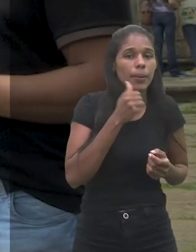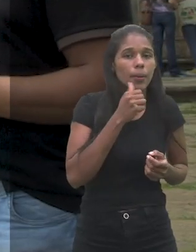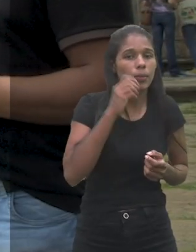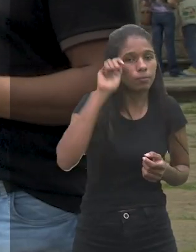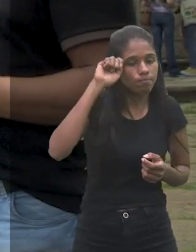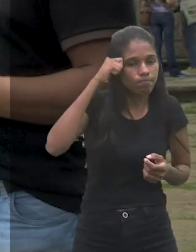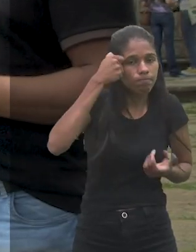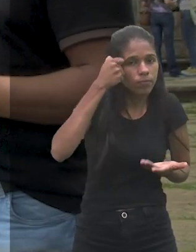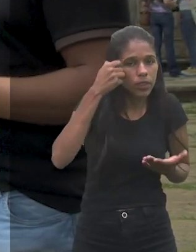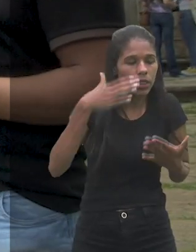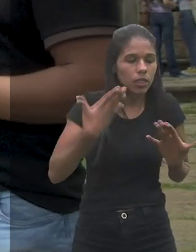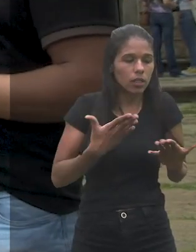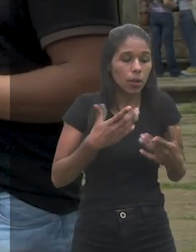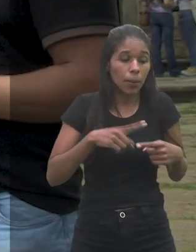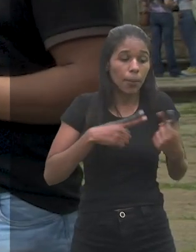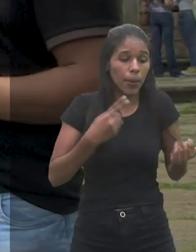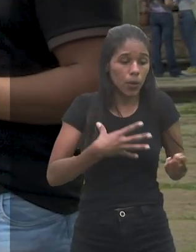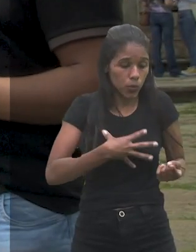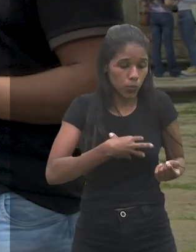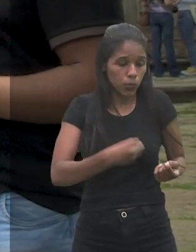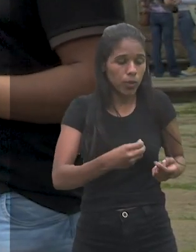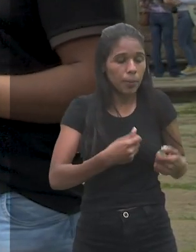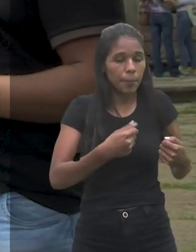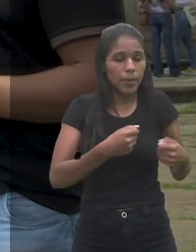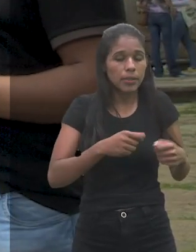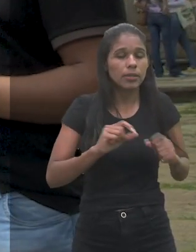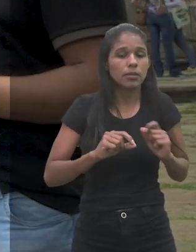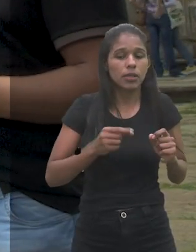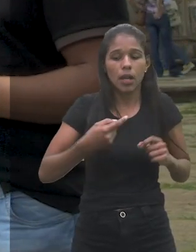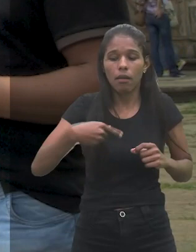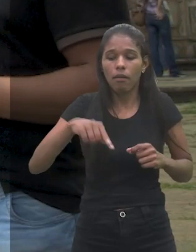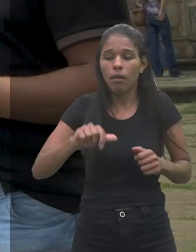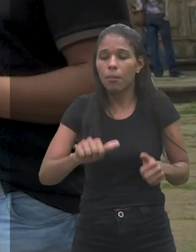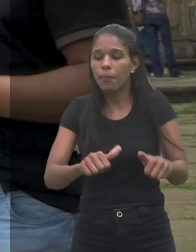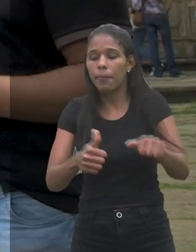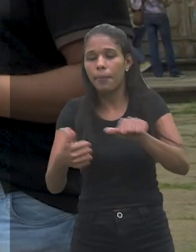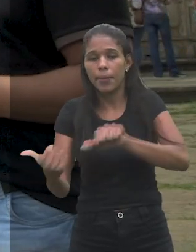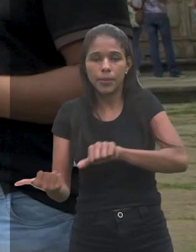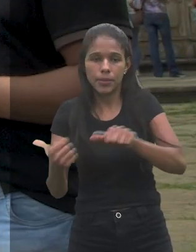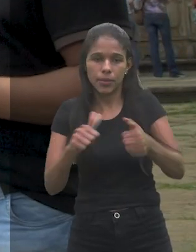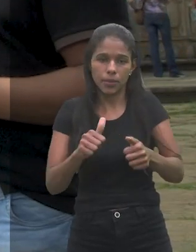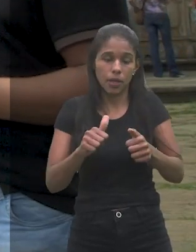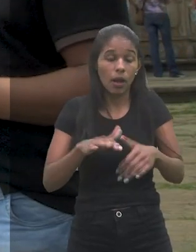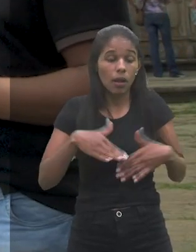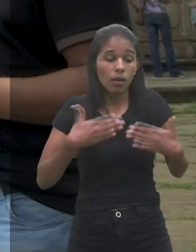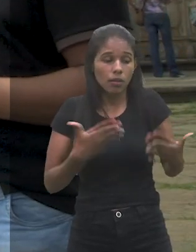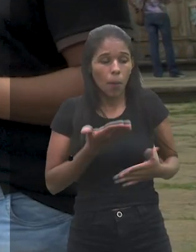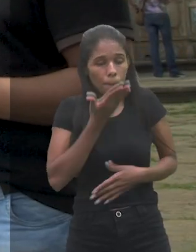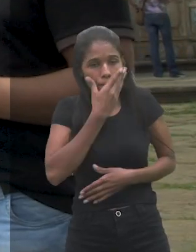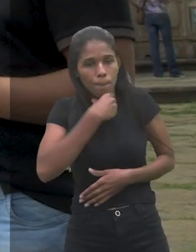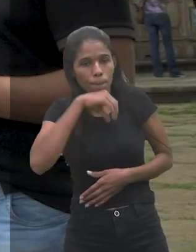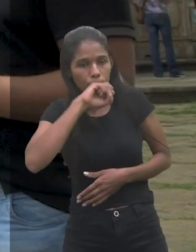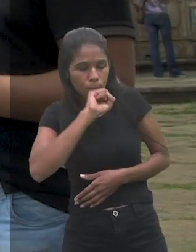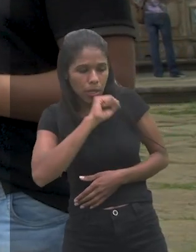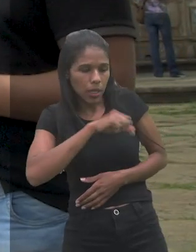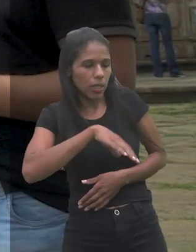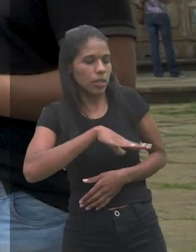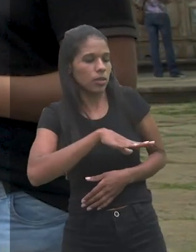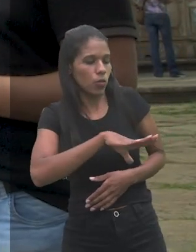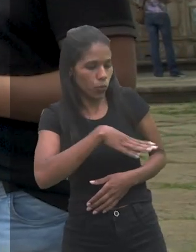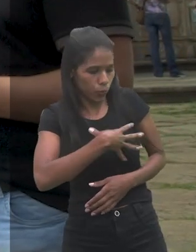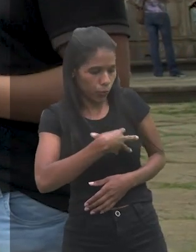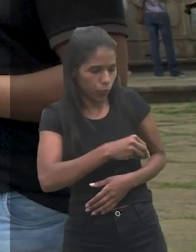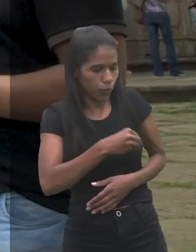reconhecido como um artista. Ele vai herdar do pai todo o conhecimento. Ele já era carpinteiro e marceneiro primeiro. Na matriz